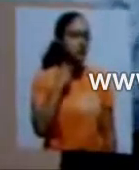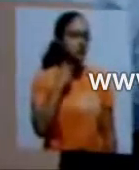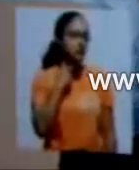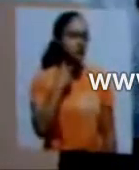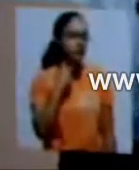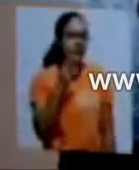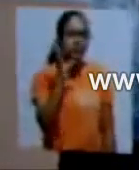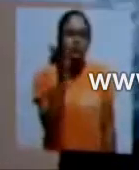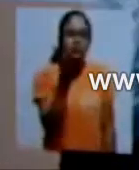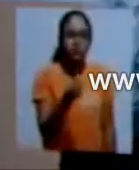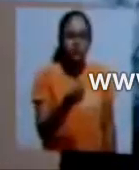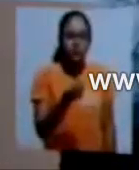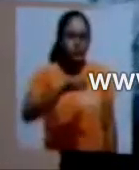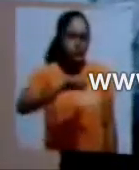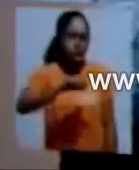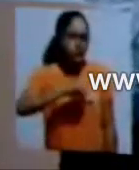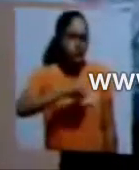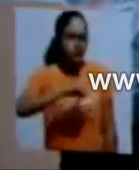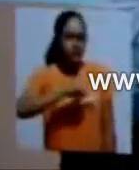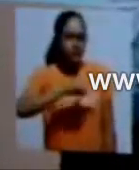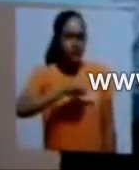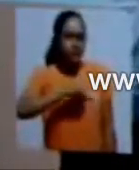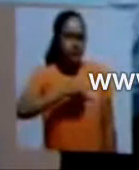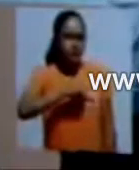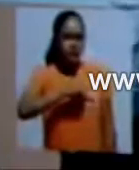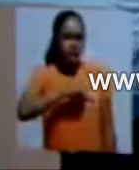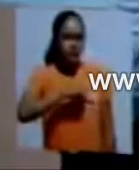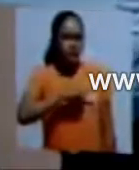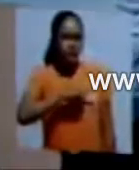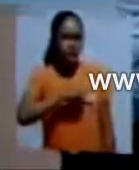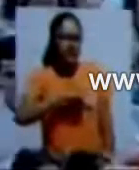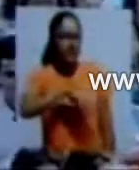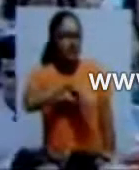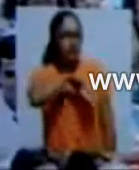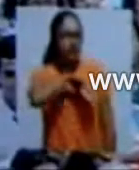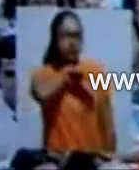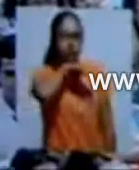Tudo que tem se transforma em semente de inferno.